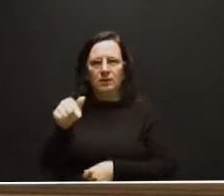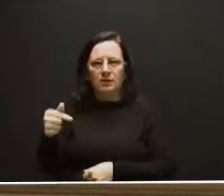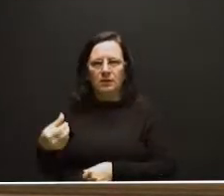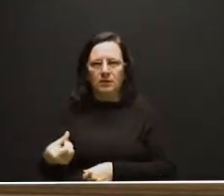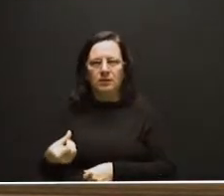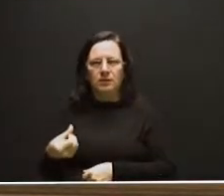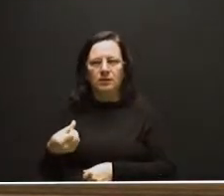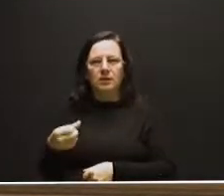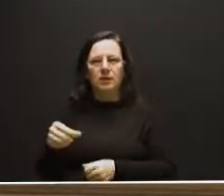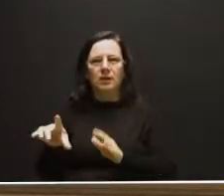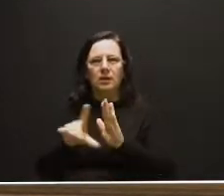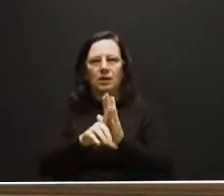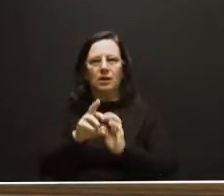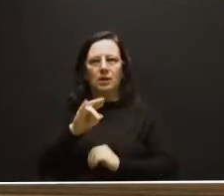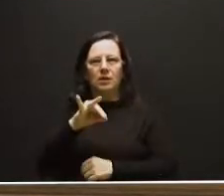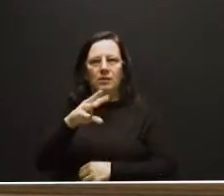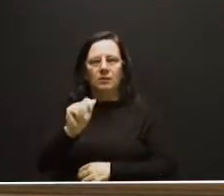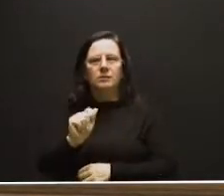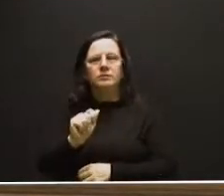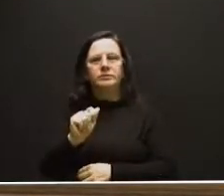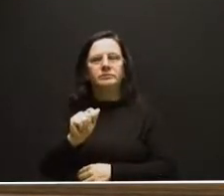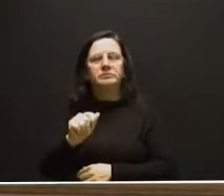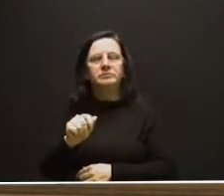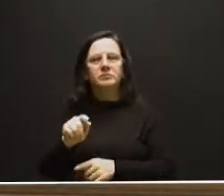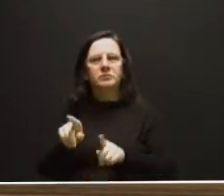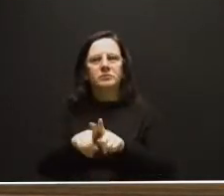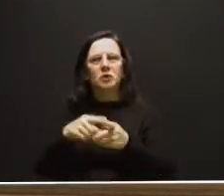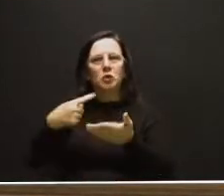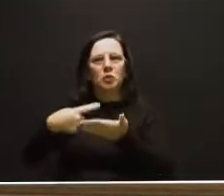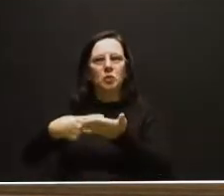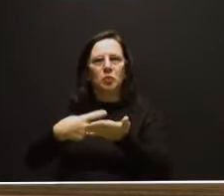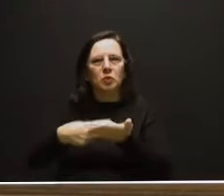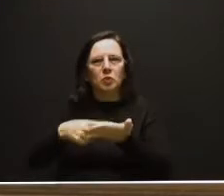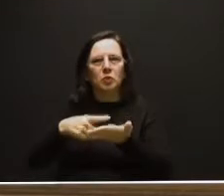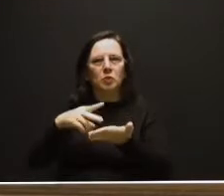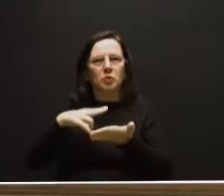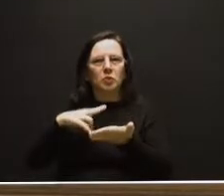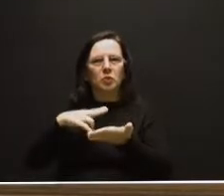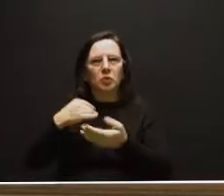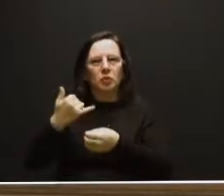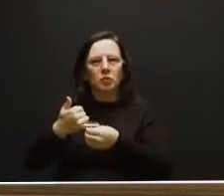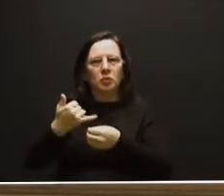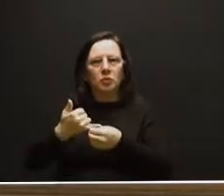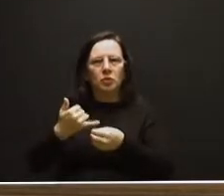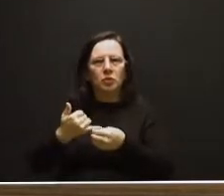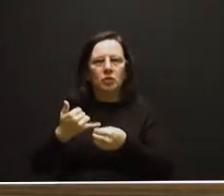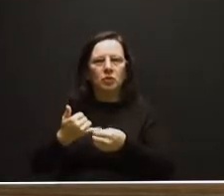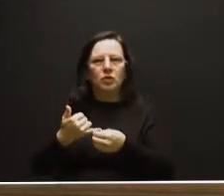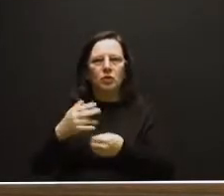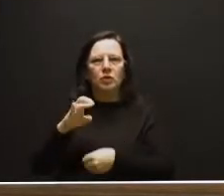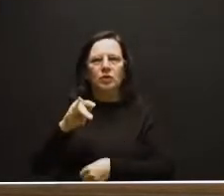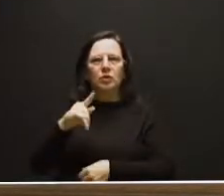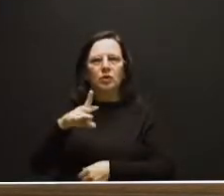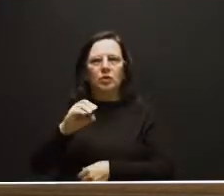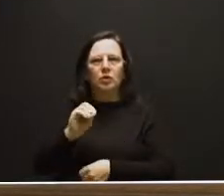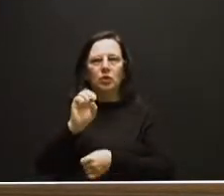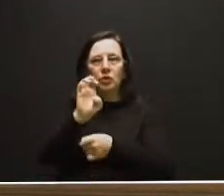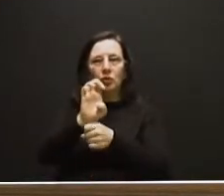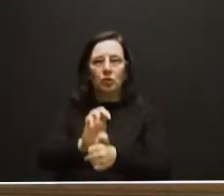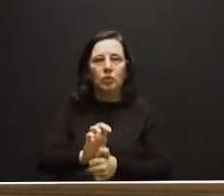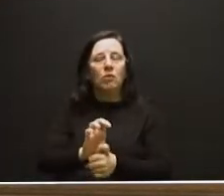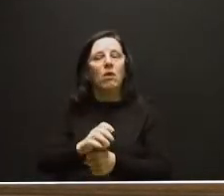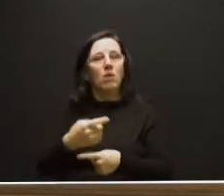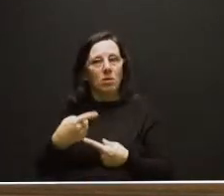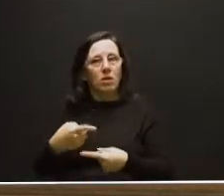da lei orgânica municipal em relação à competência privativa do chefe do poder executivo vale destacar a